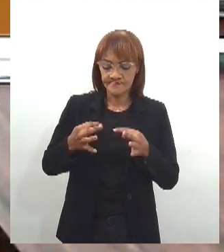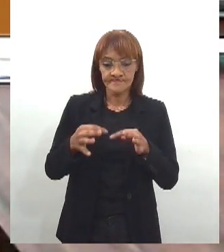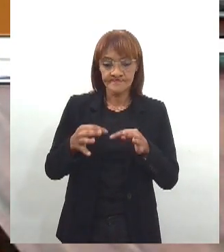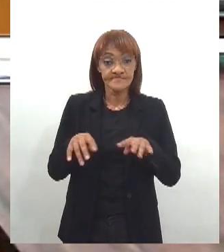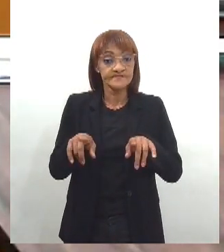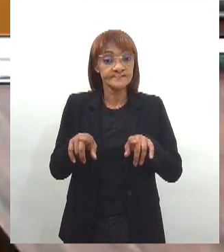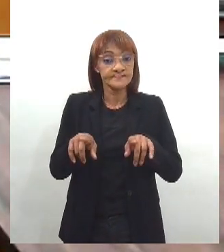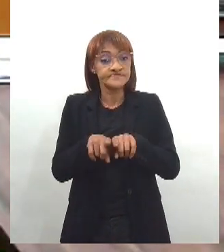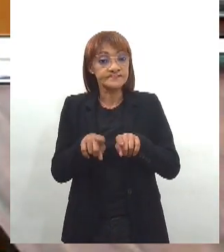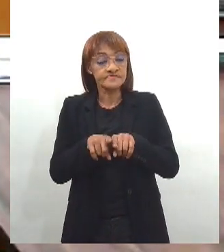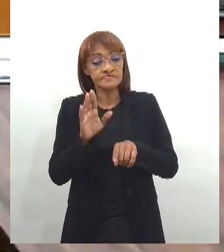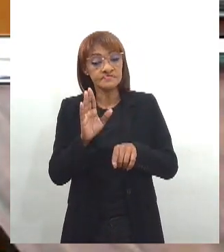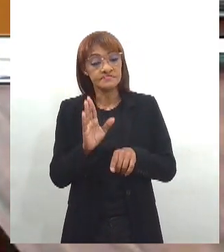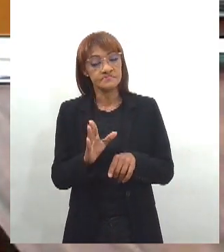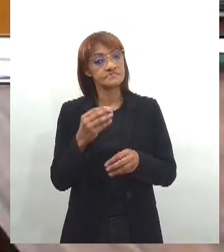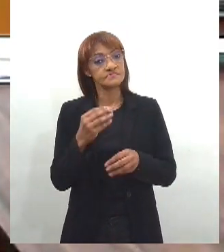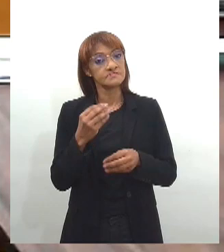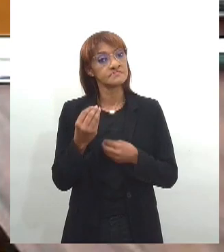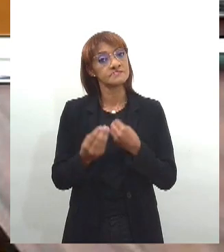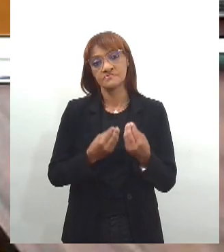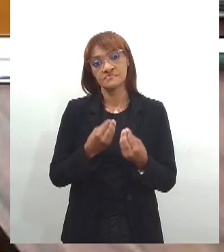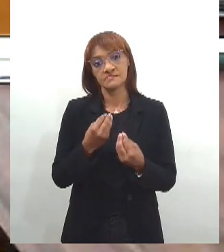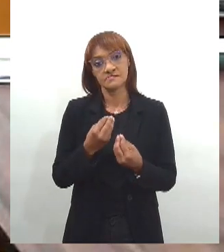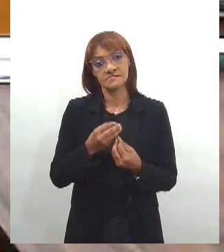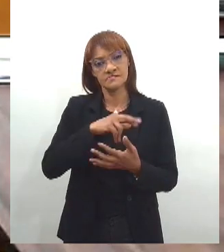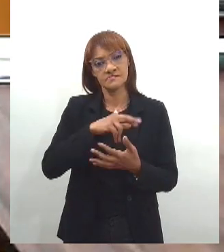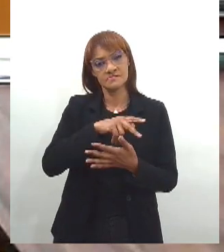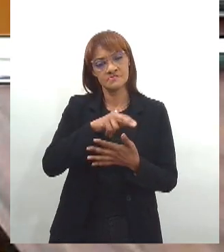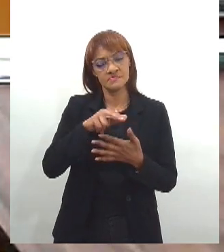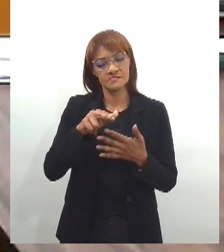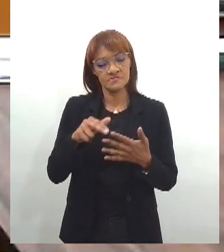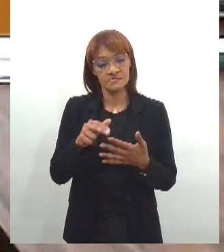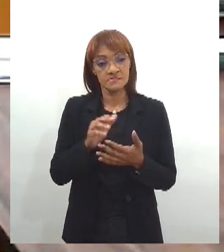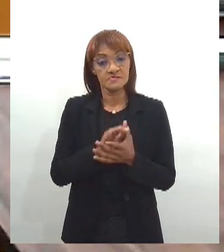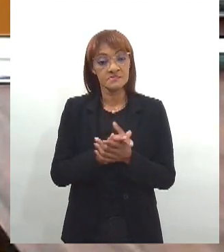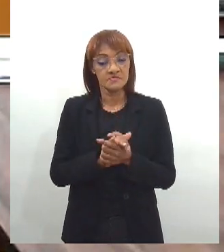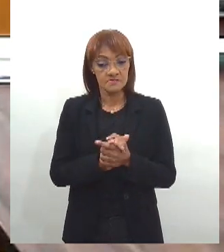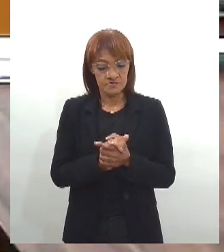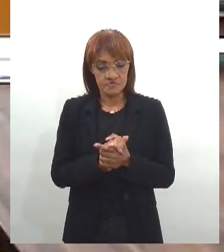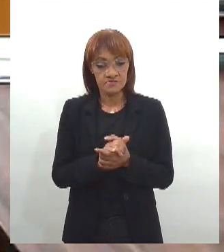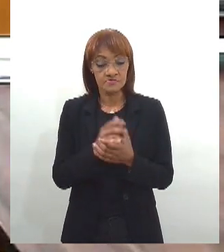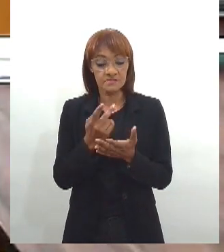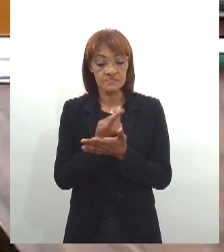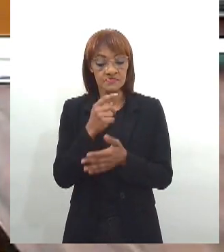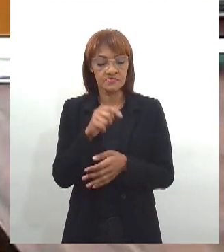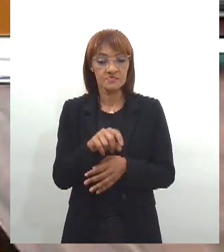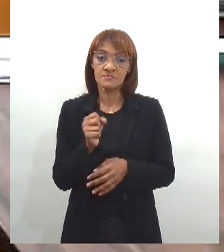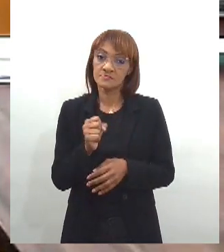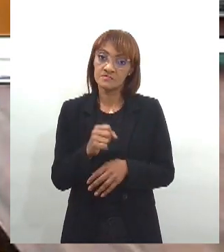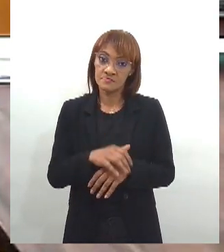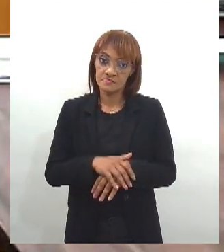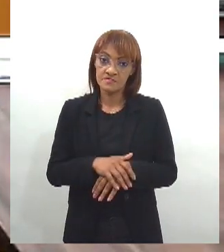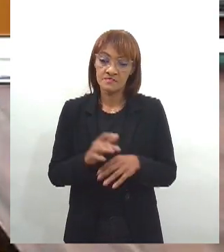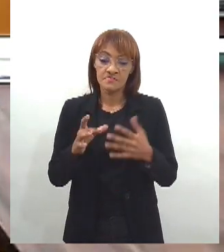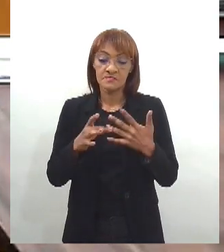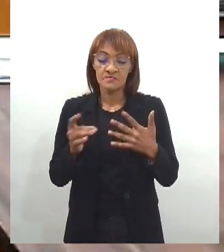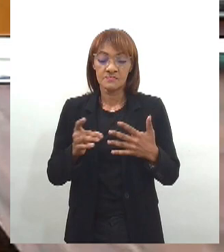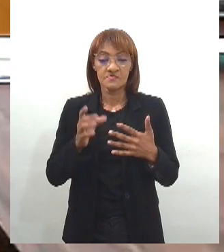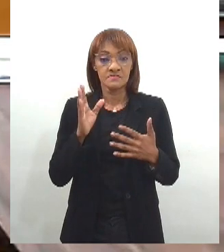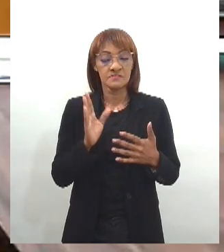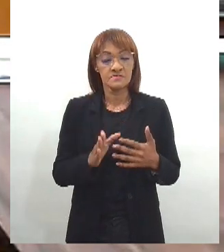para as diversas cadeias agropecuárias que ocorrem aqui em Sergipe, né, com destaque para a cultura do milho,